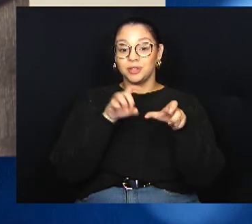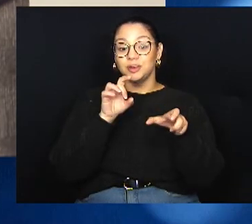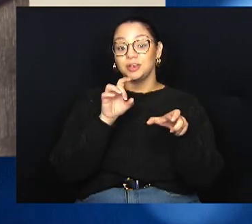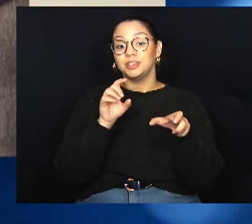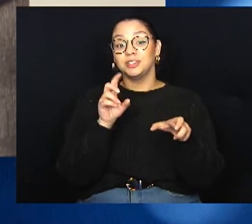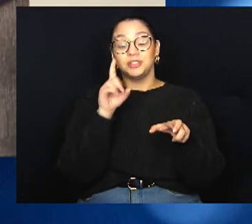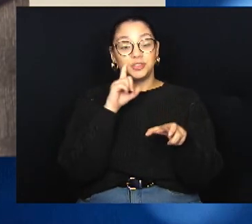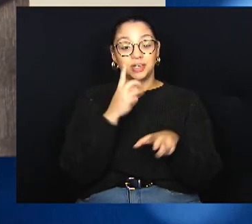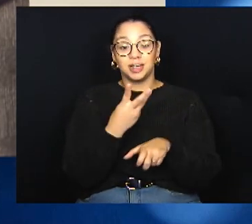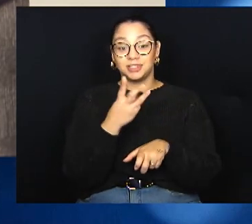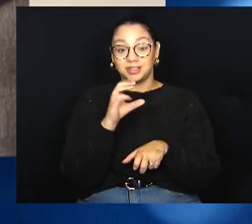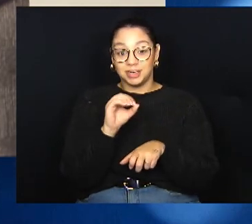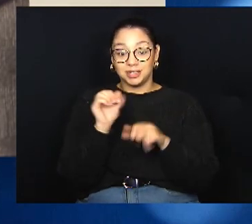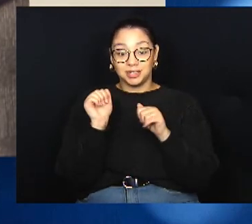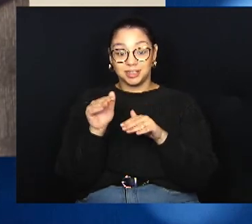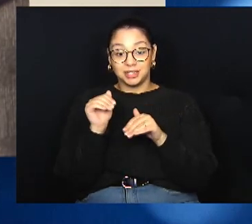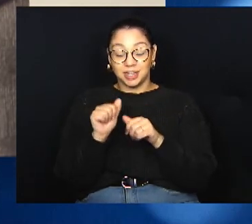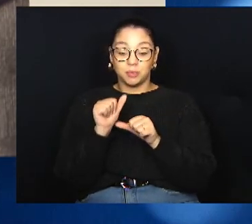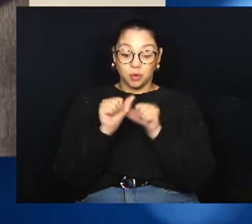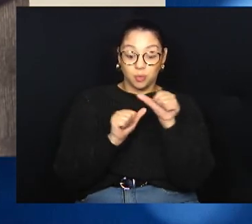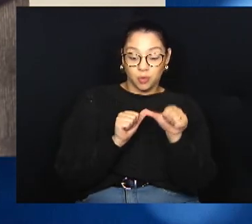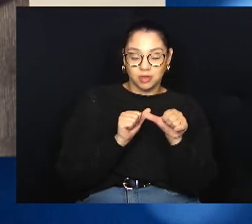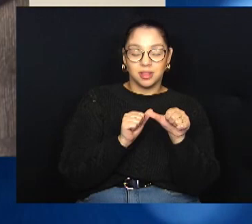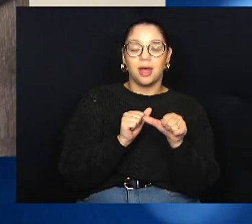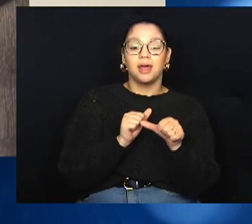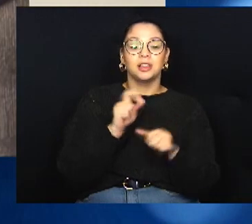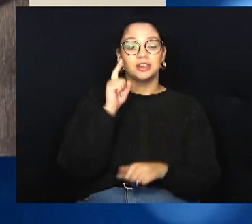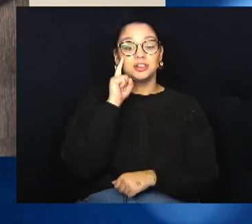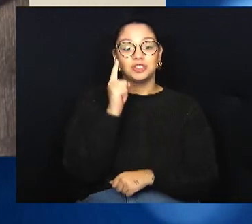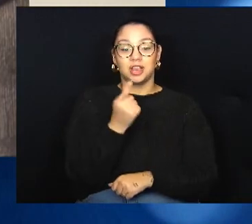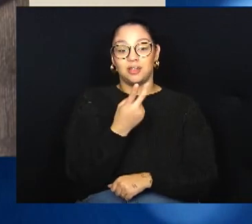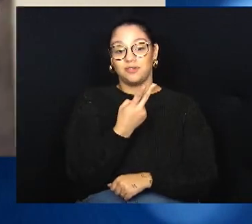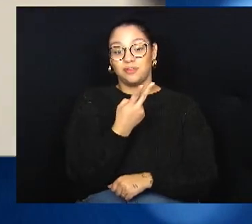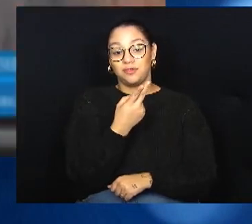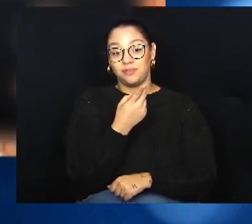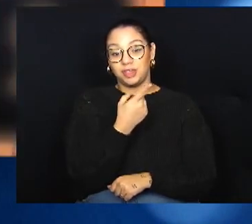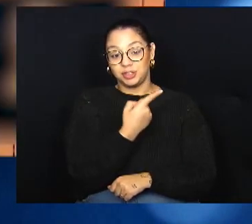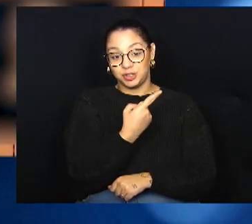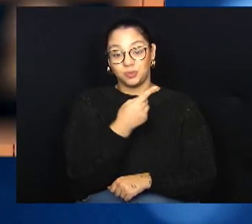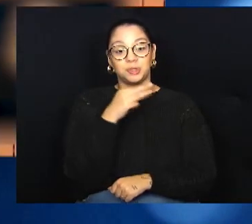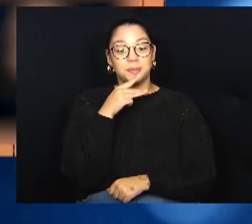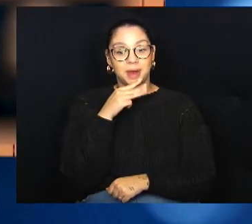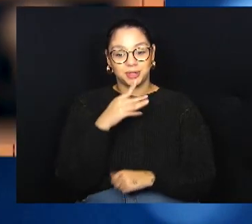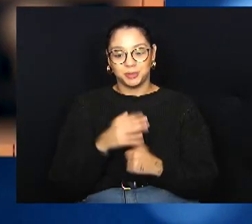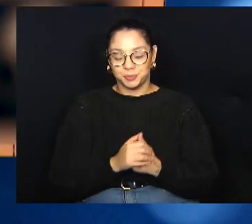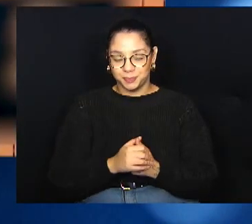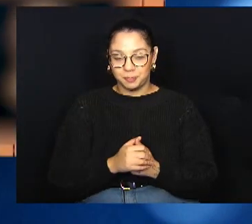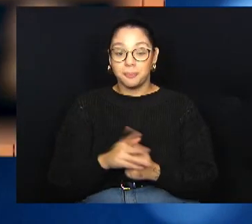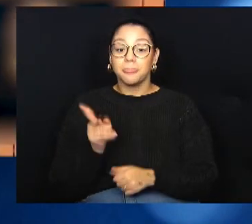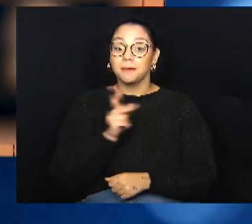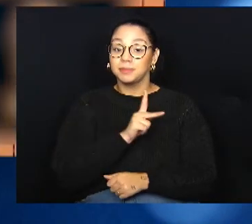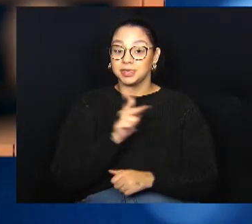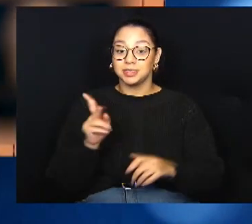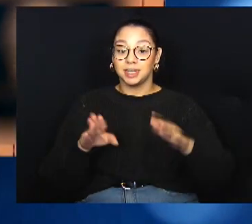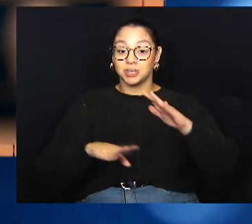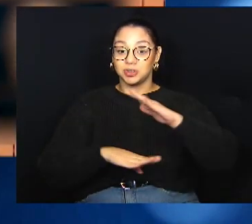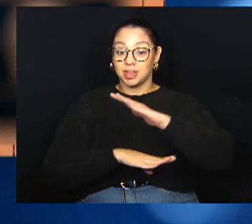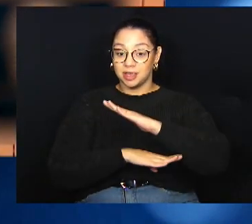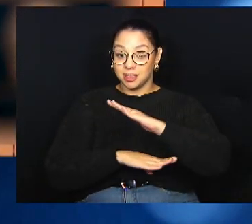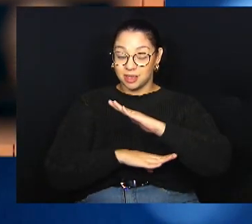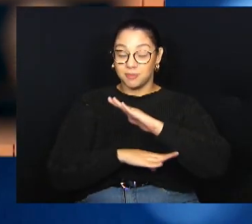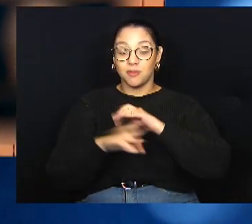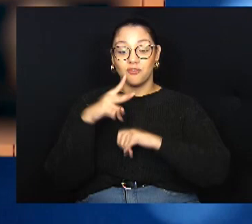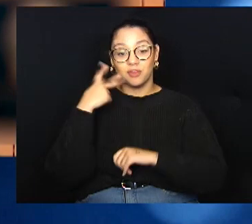setembro e passem a serem comemoradas no dia 21 de março. Presidente da Câmara de Campinas, vereador